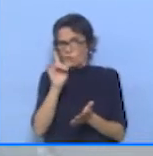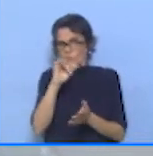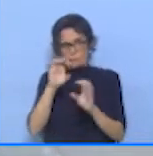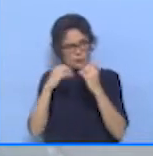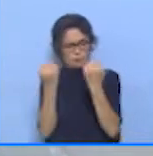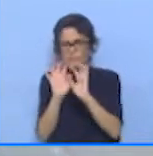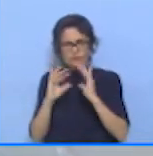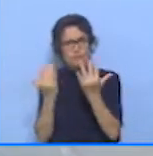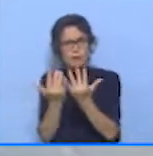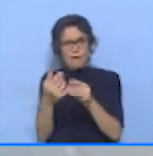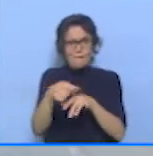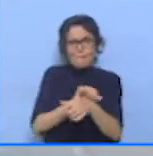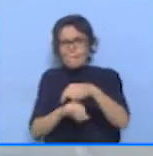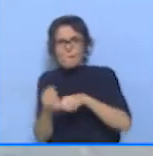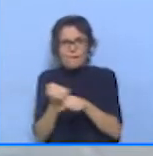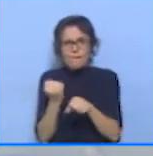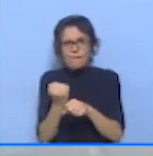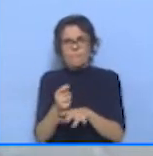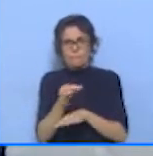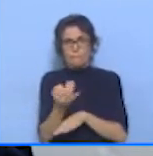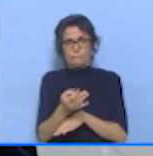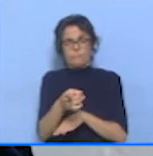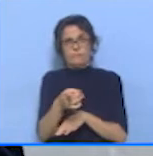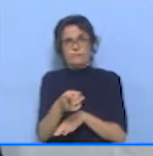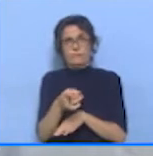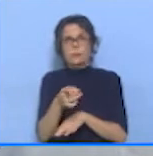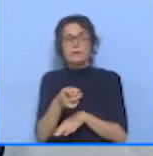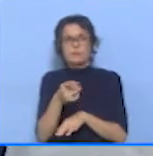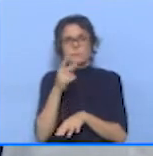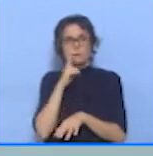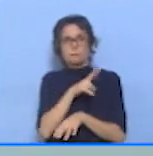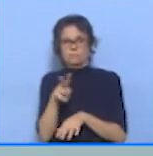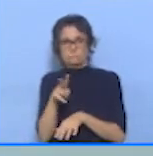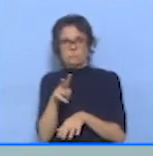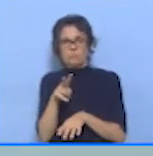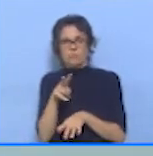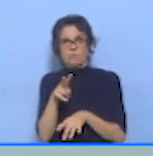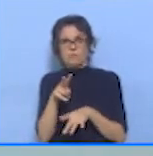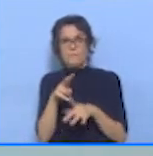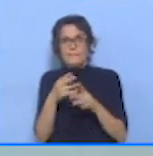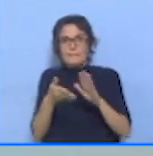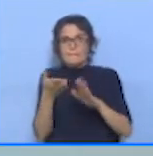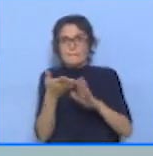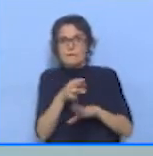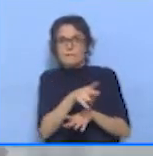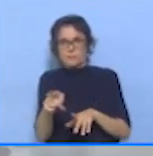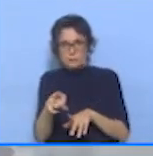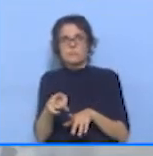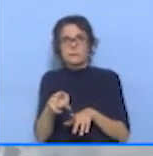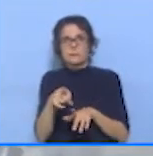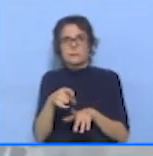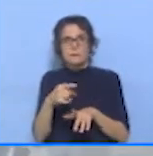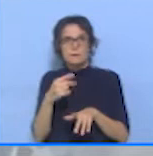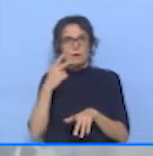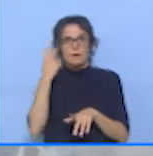agir, no fundo, olhar para esta emergência que estamos a